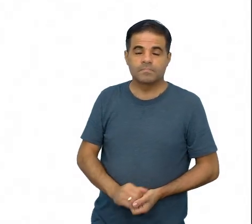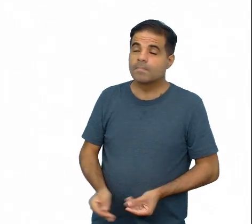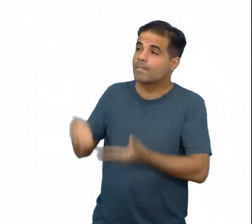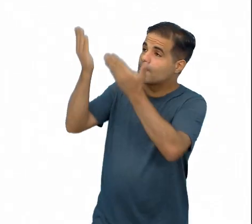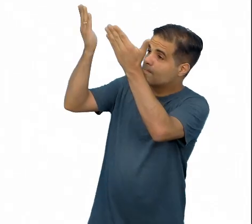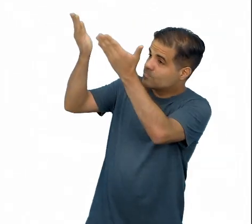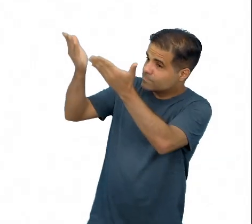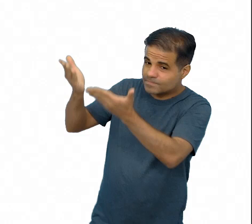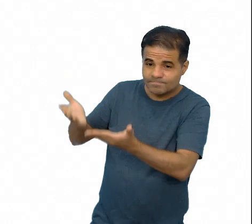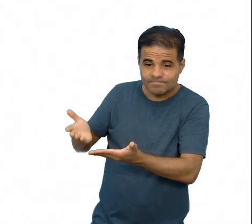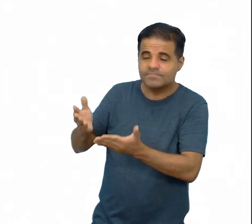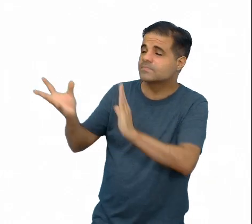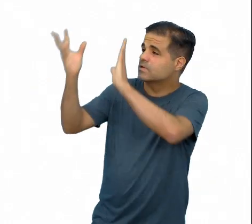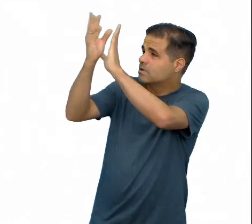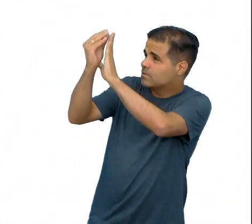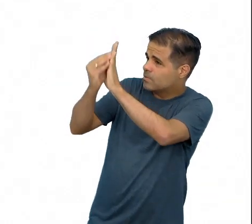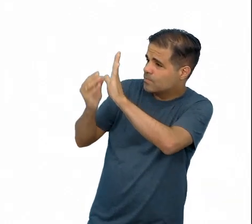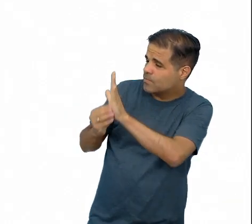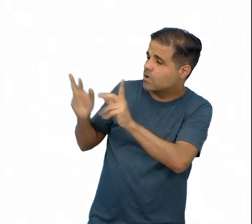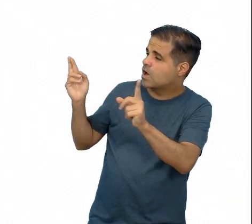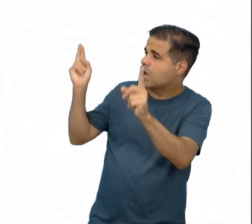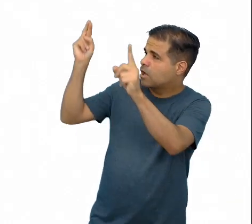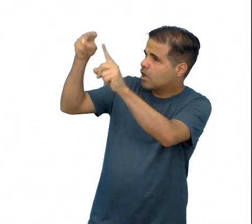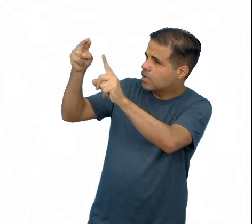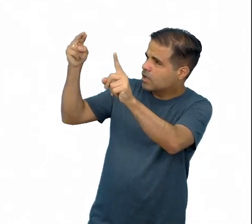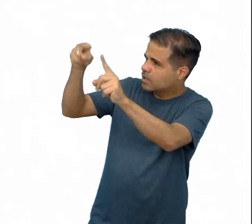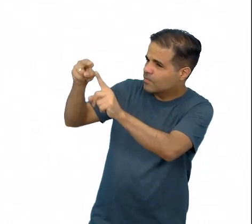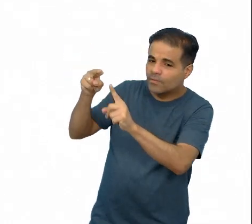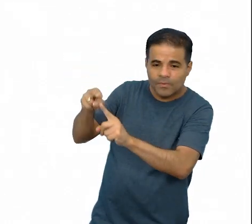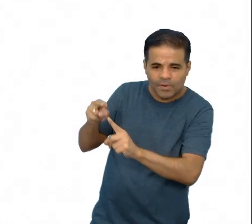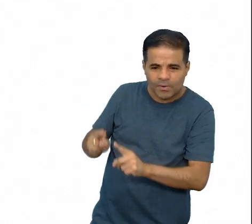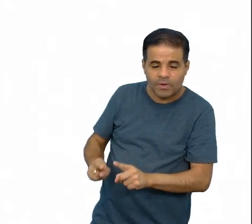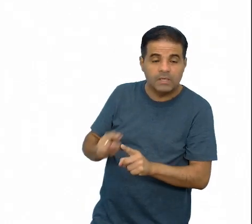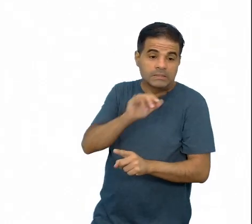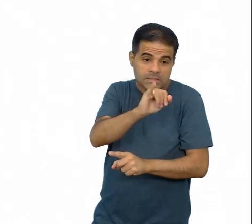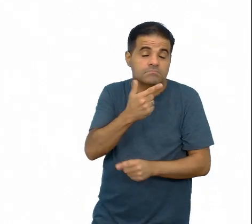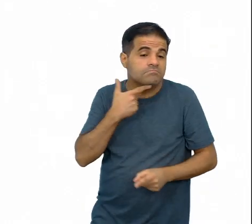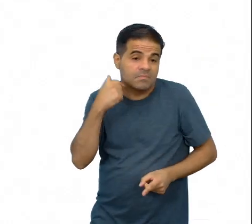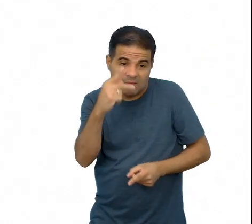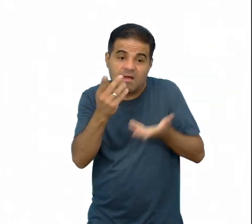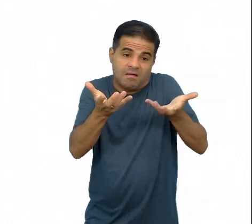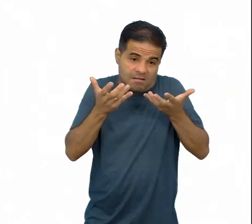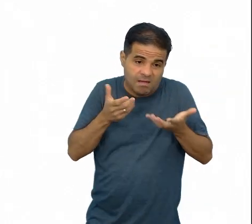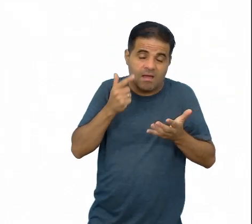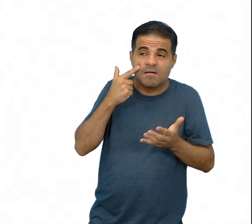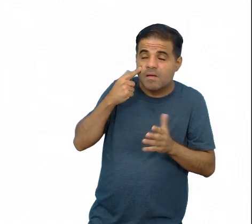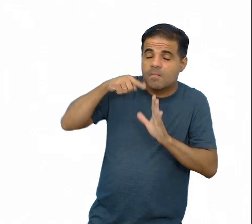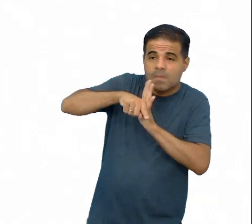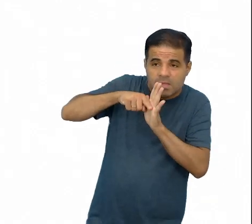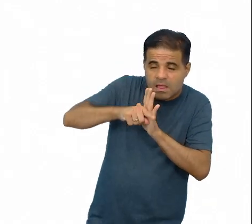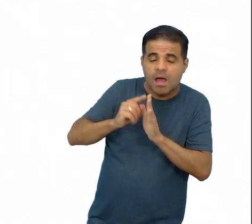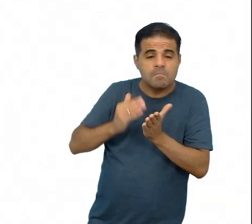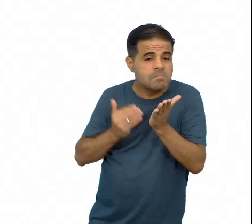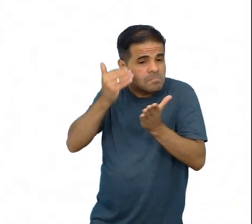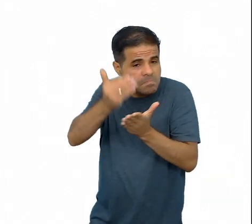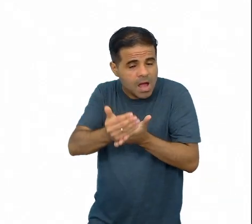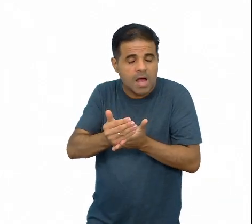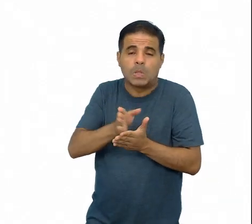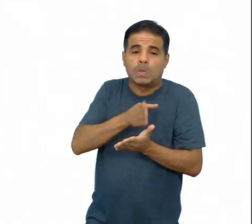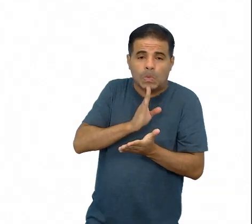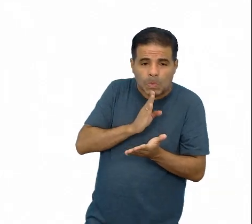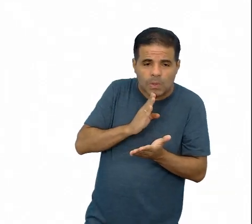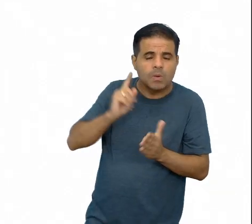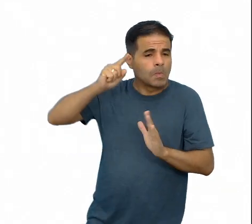Então, a gente sempre deixa, né, as nossas referências aqui, caso vocês queiram se aprofundar nesses estudos